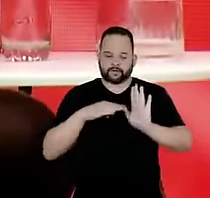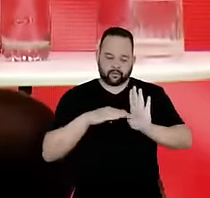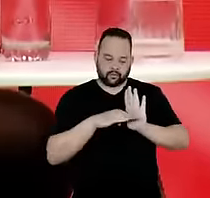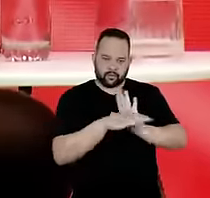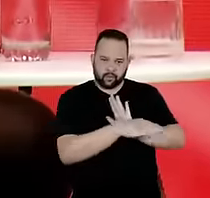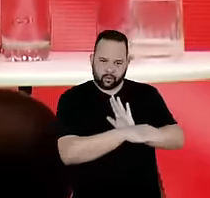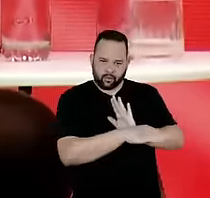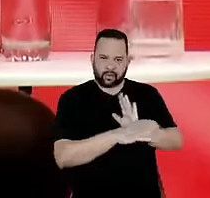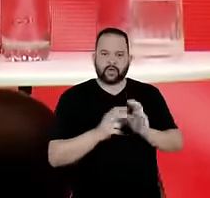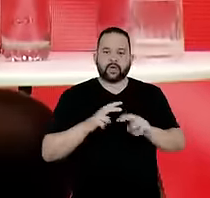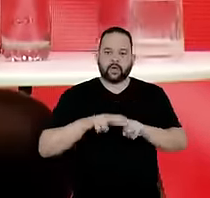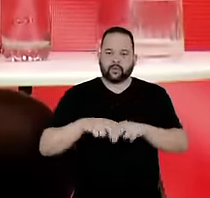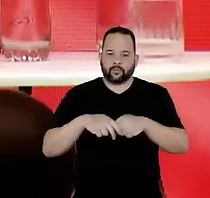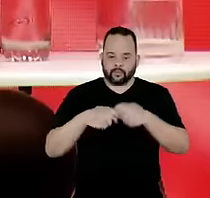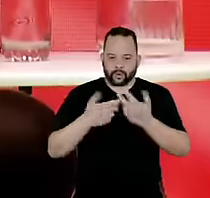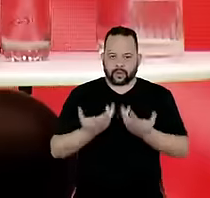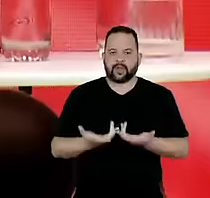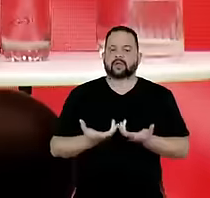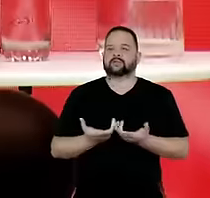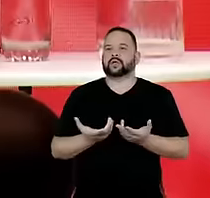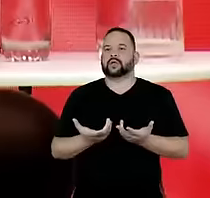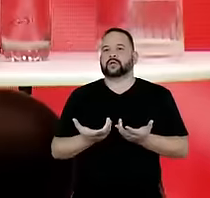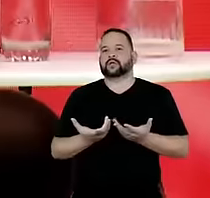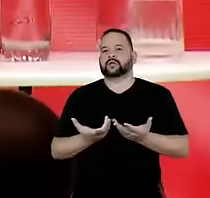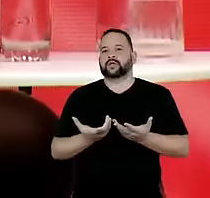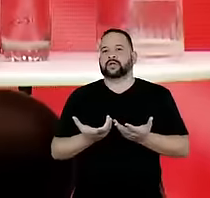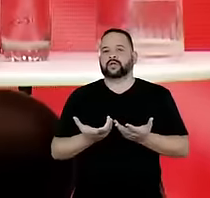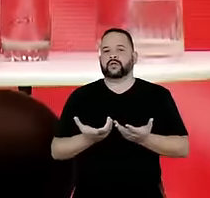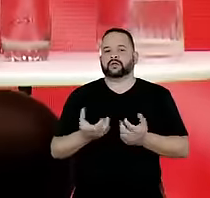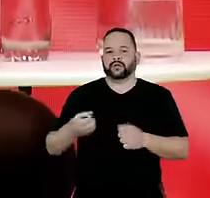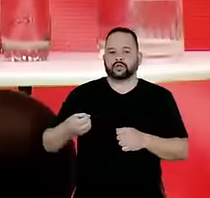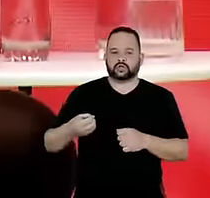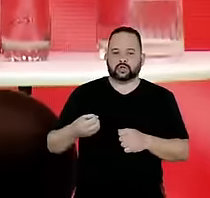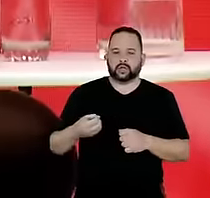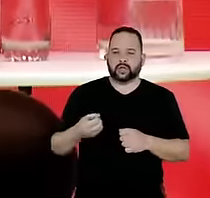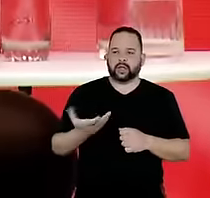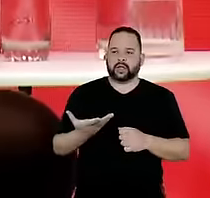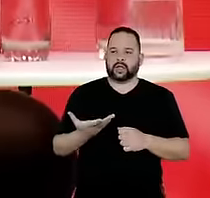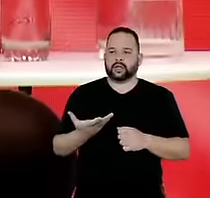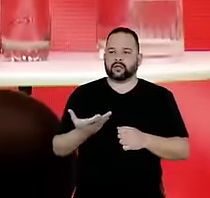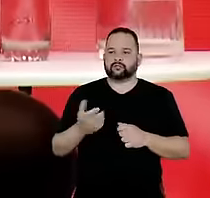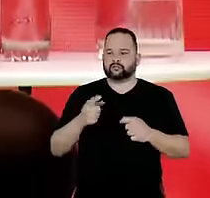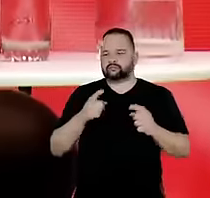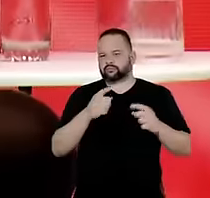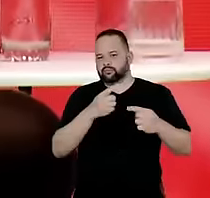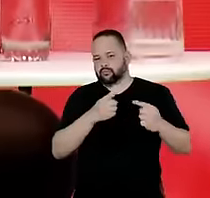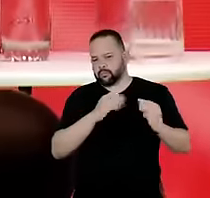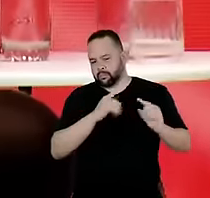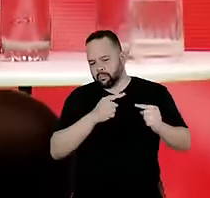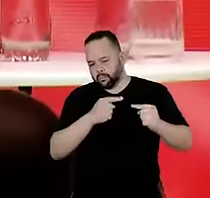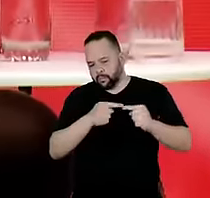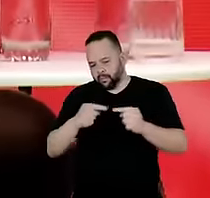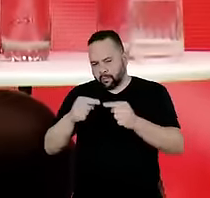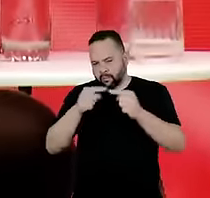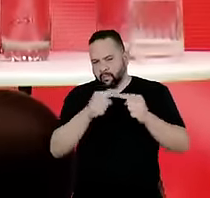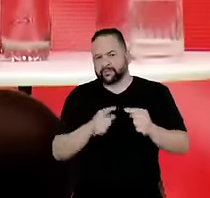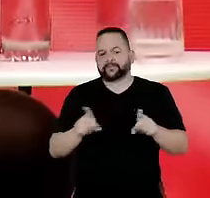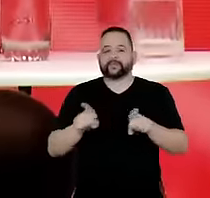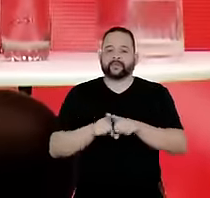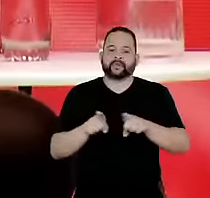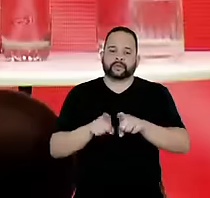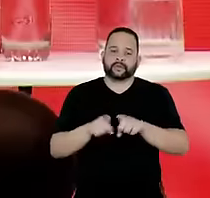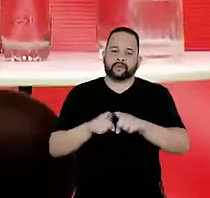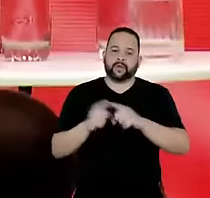bens industriais por conta dessa normalização total de cadeias e por conta de nos bens industriais uma certa